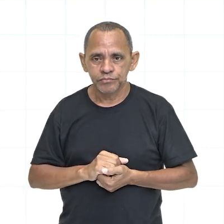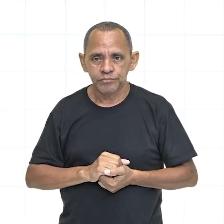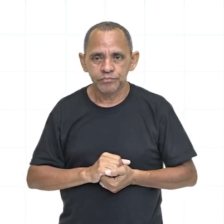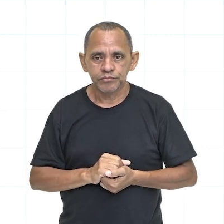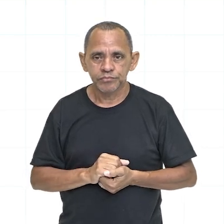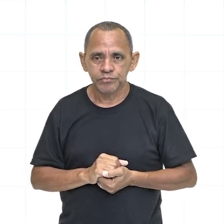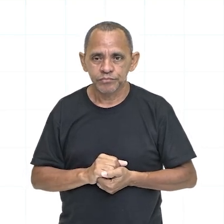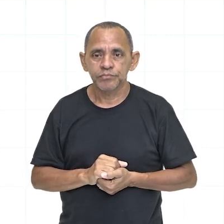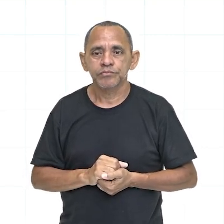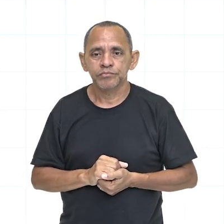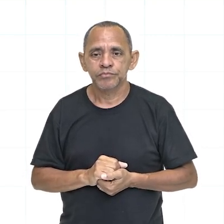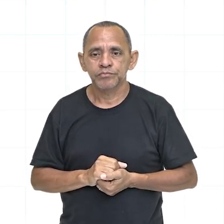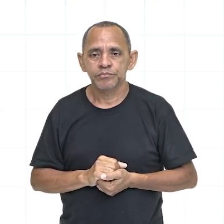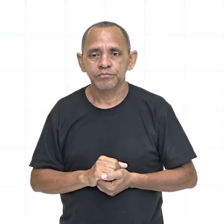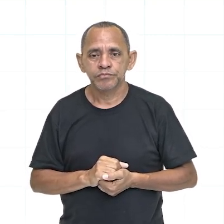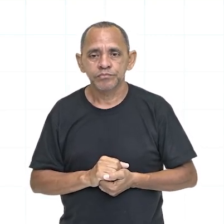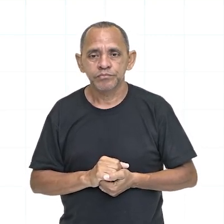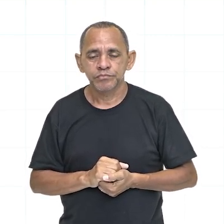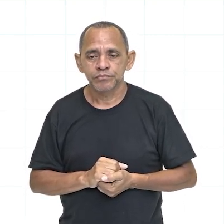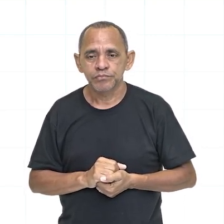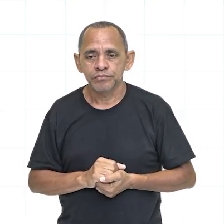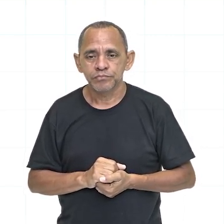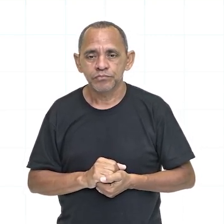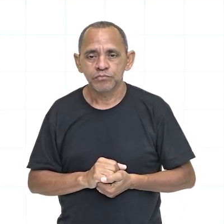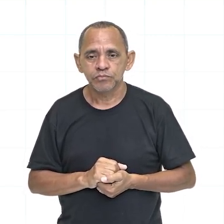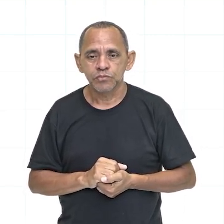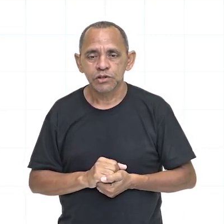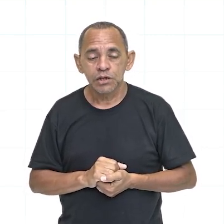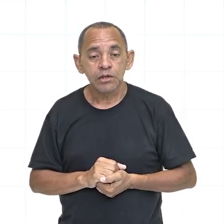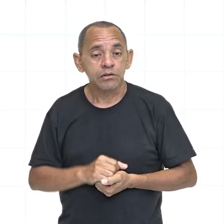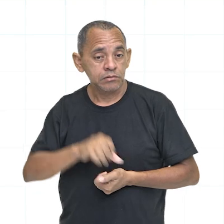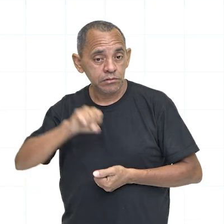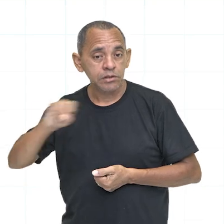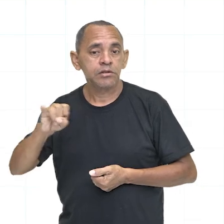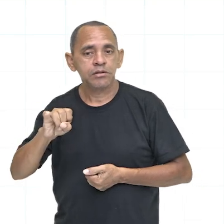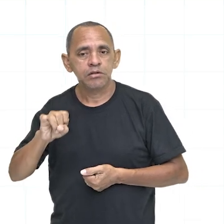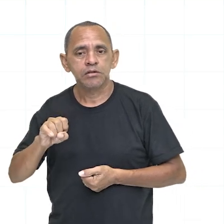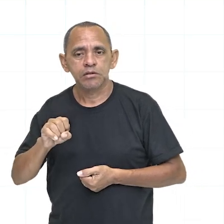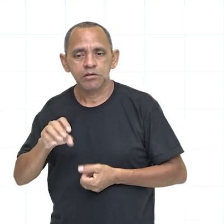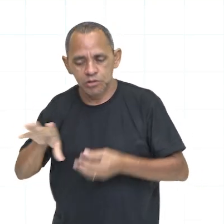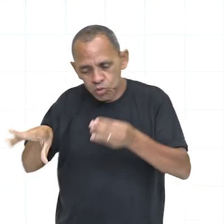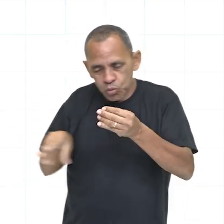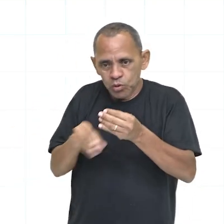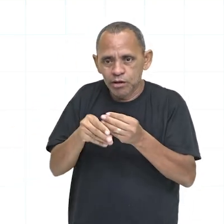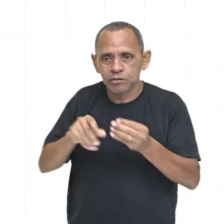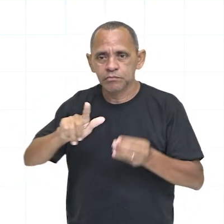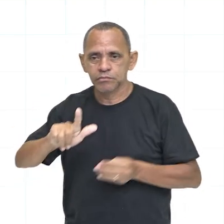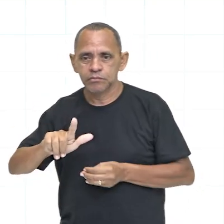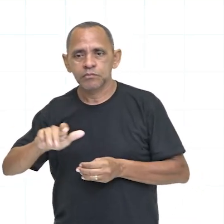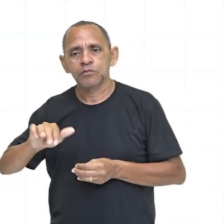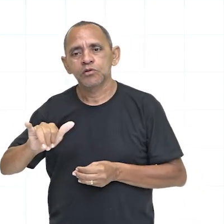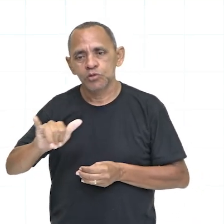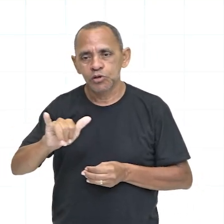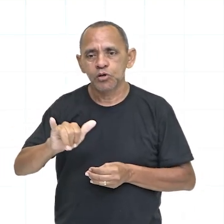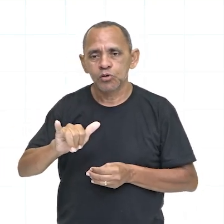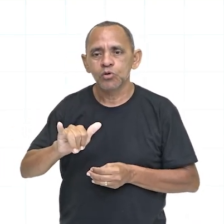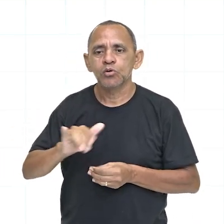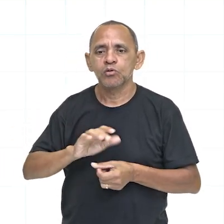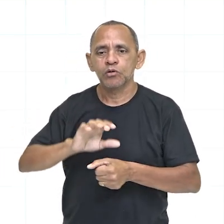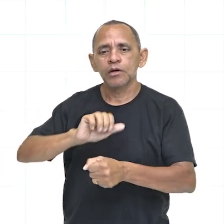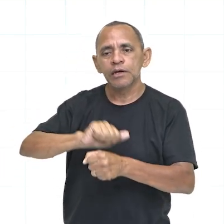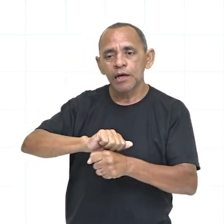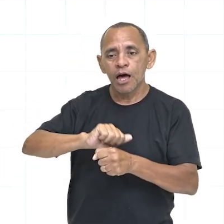qualidade atribuída a alguém ou a algo. E aí, quando eu acrescento ly, eu vou utilizar o advérbio, né? Vai ficar um advérbio,